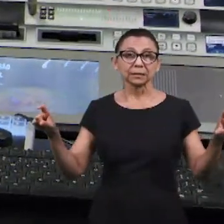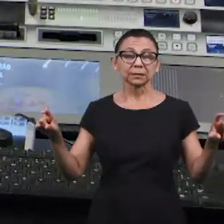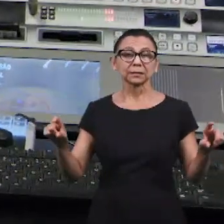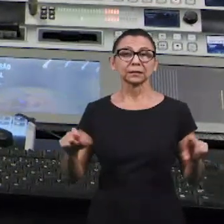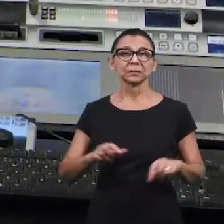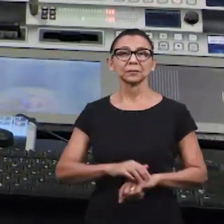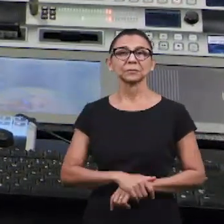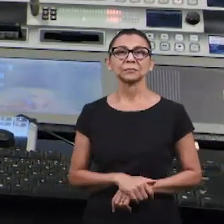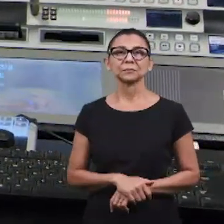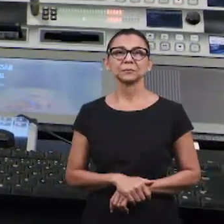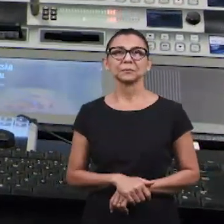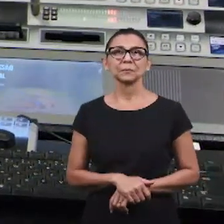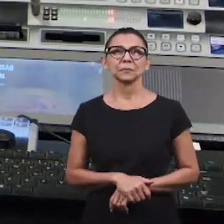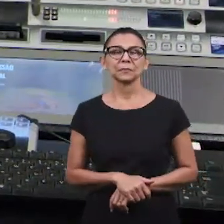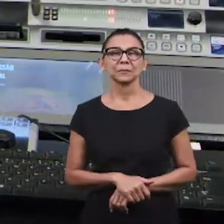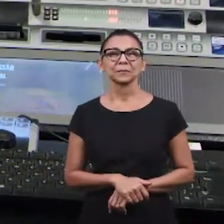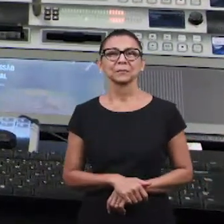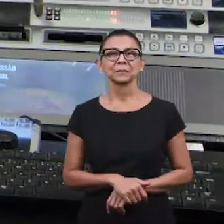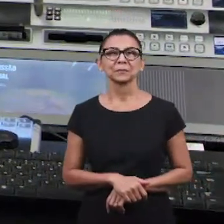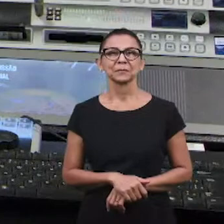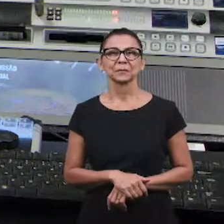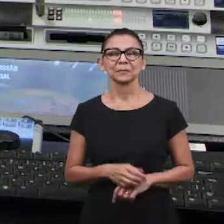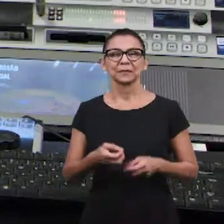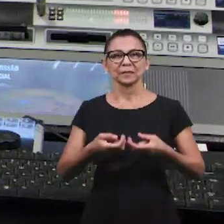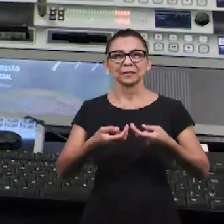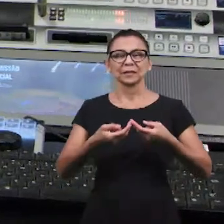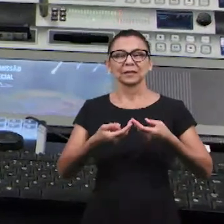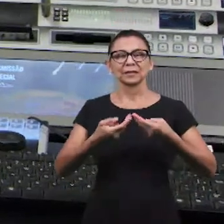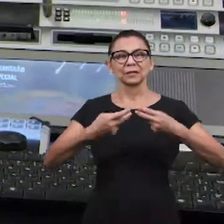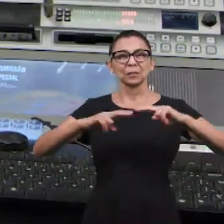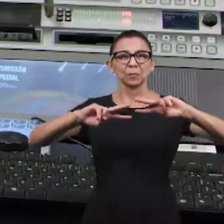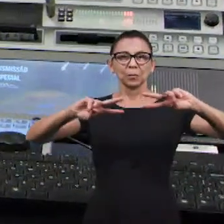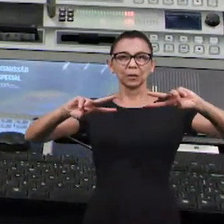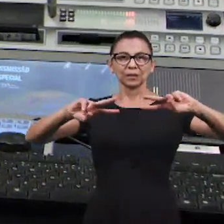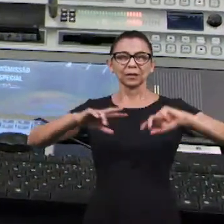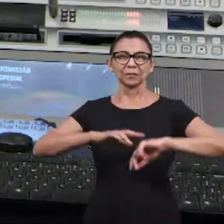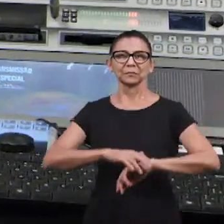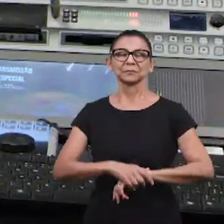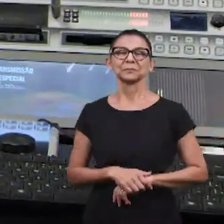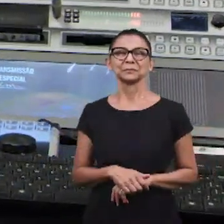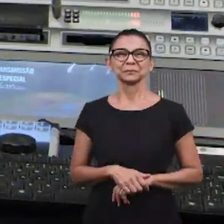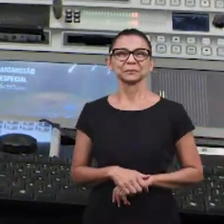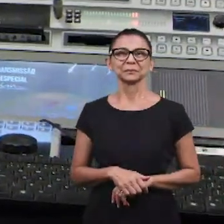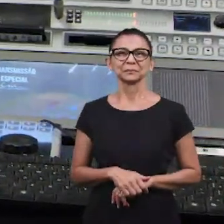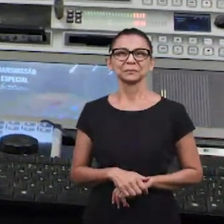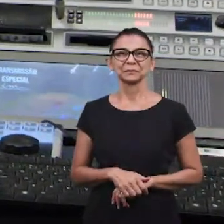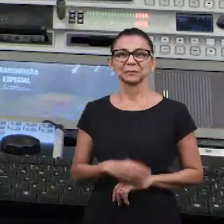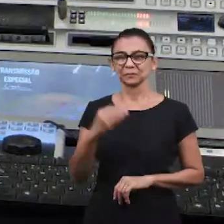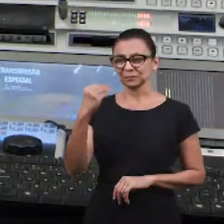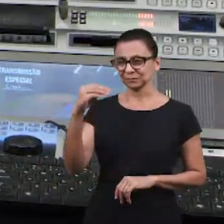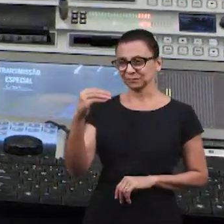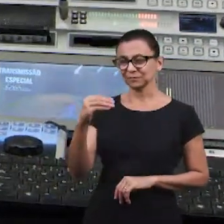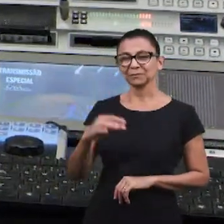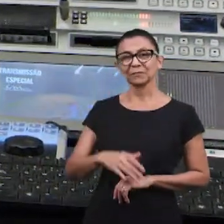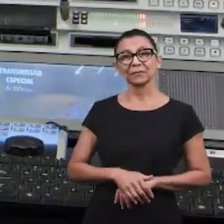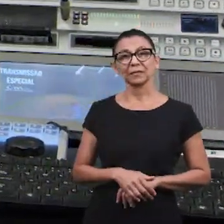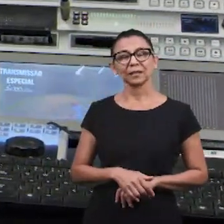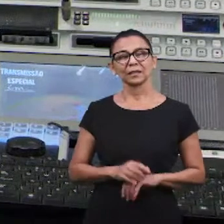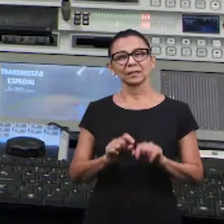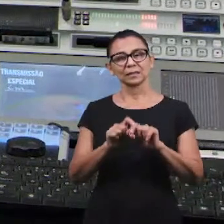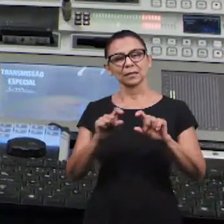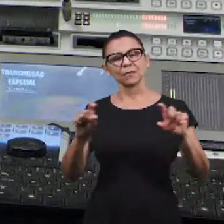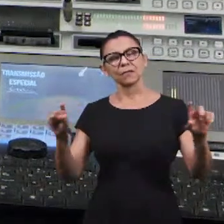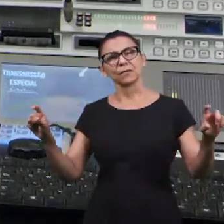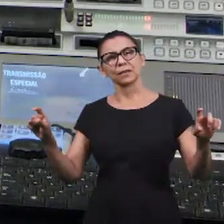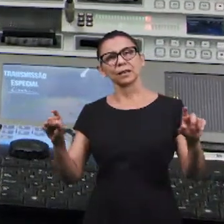escrita para o nosso portal, relacionada a esta pergunta. Esta frase vem de uma irmã nossa,